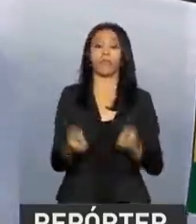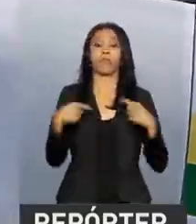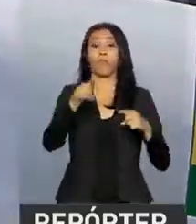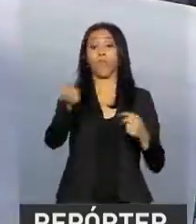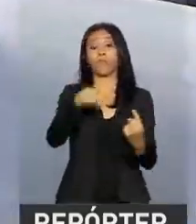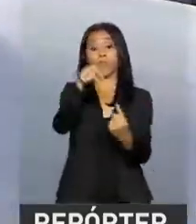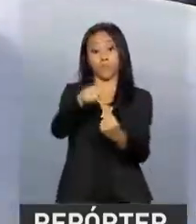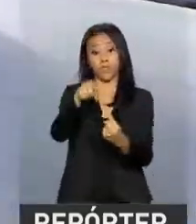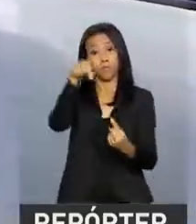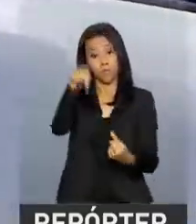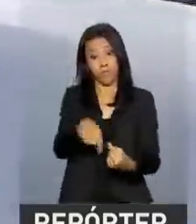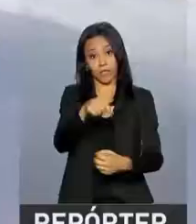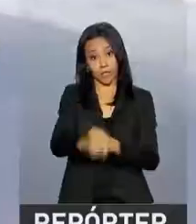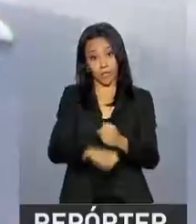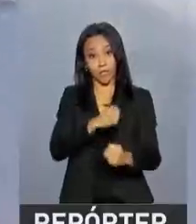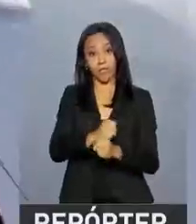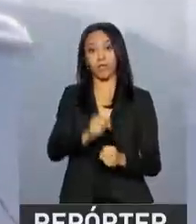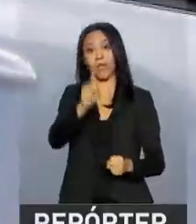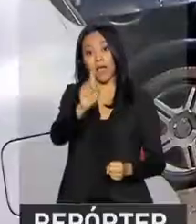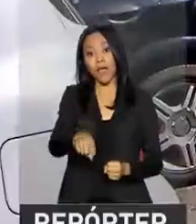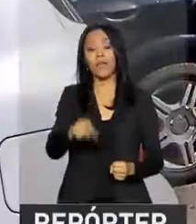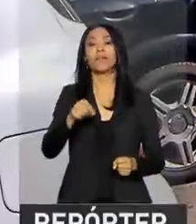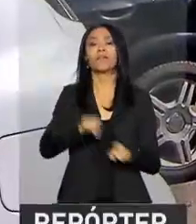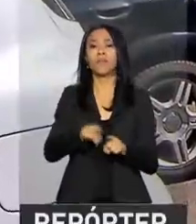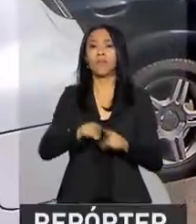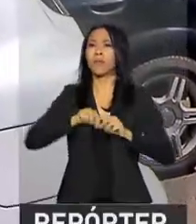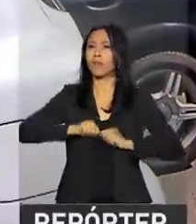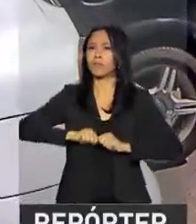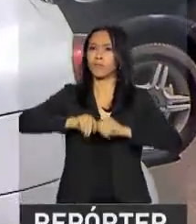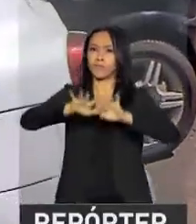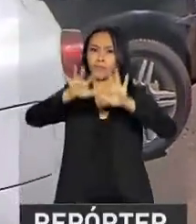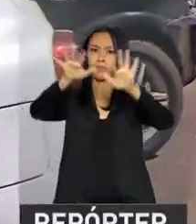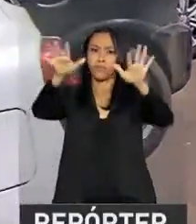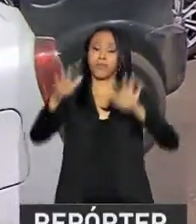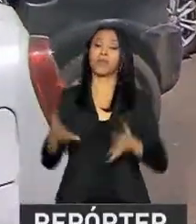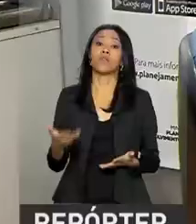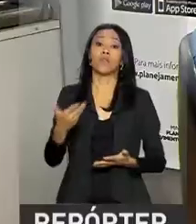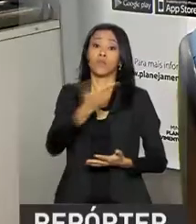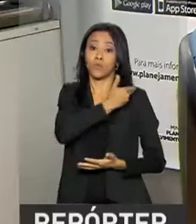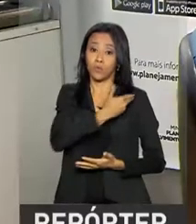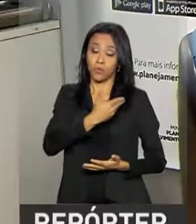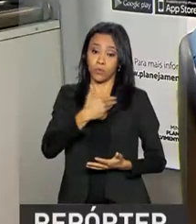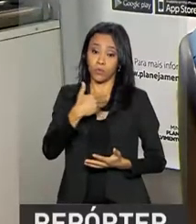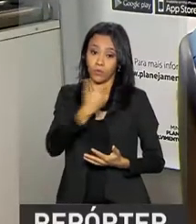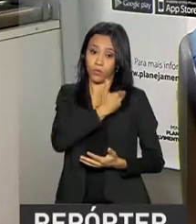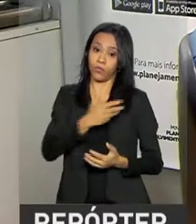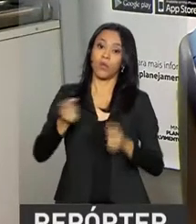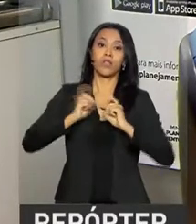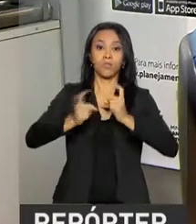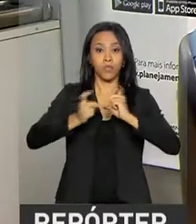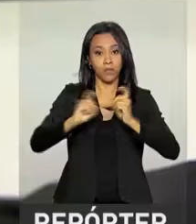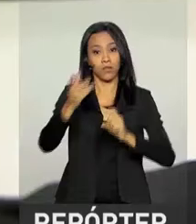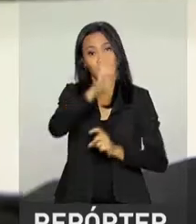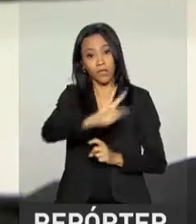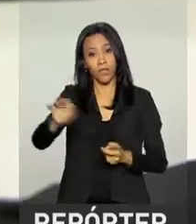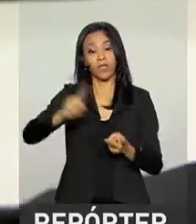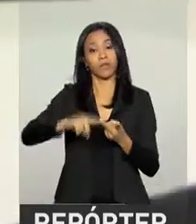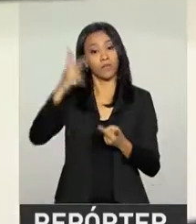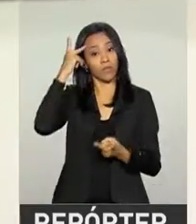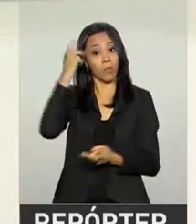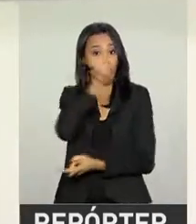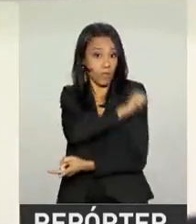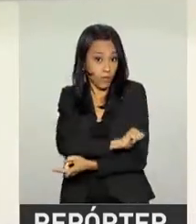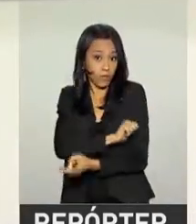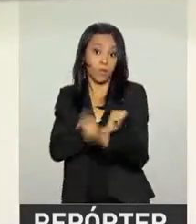meta é estender a iniciativa para os órgãos federais em são paulo e no rio de janeiro o modelo também está despertando